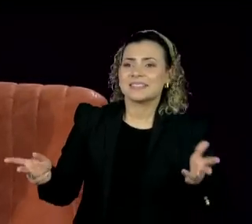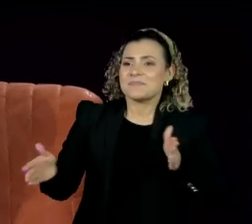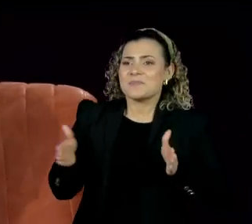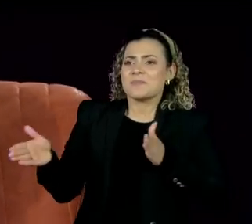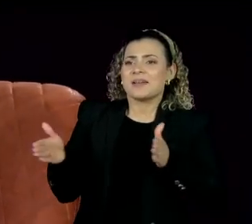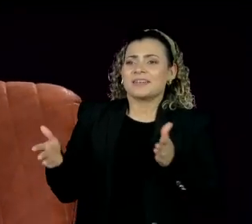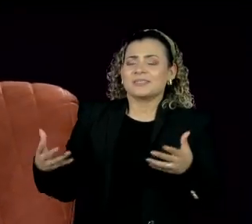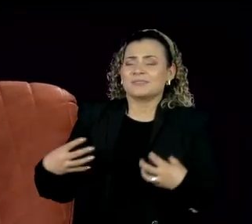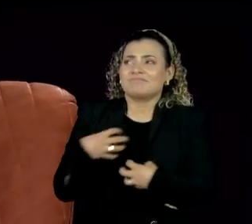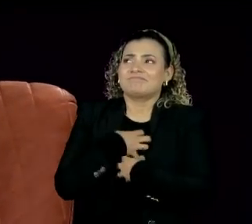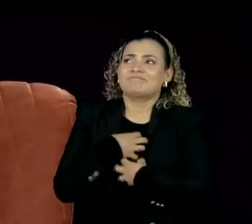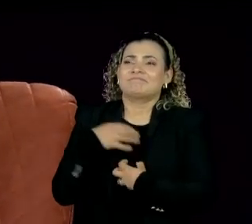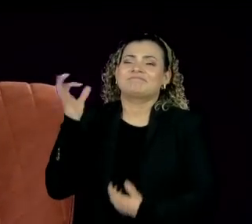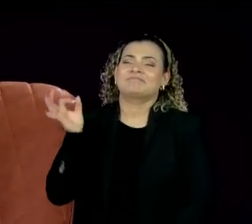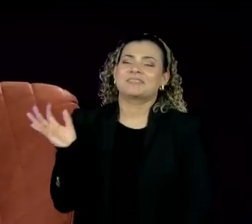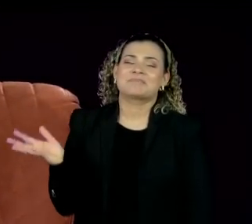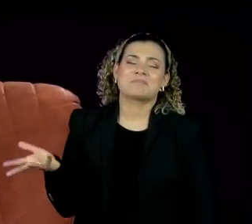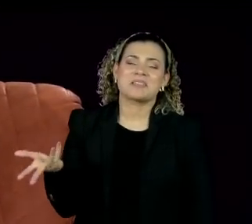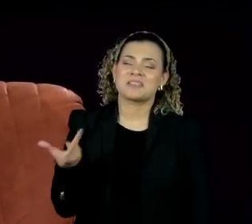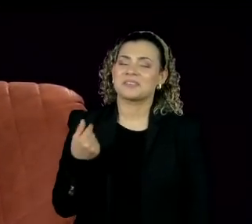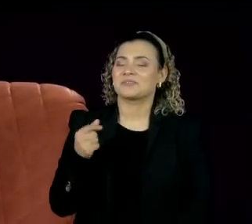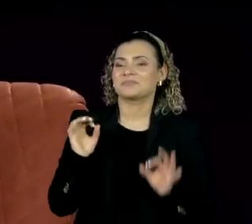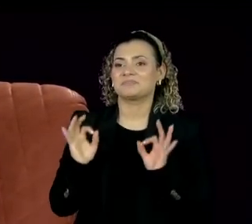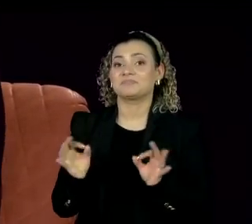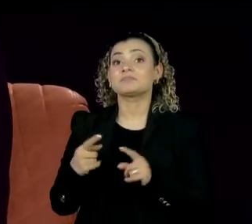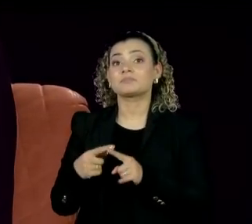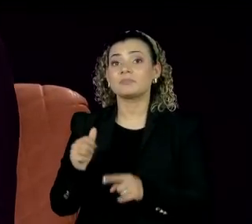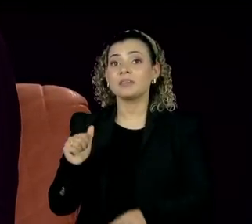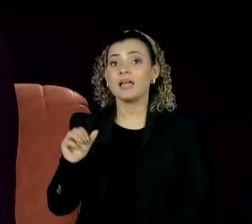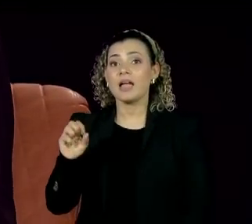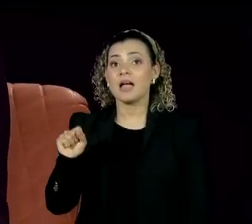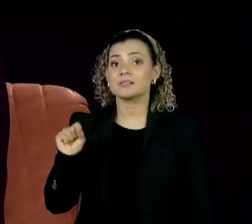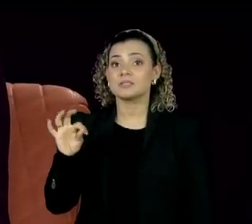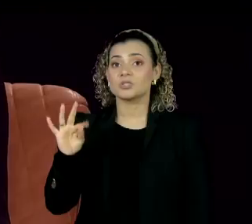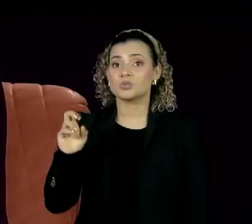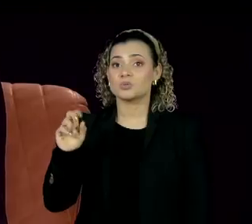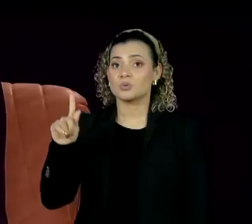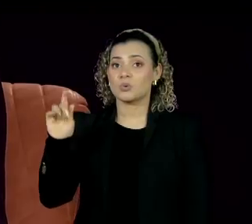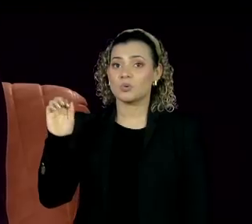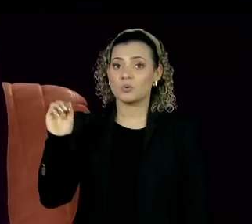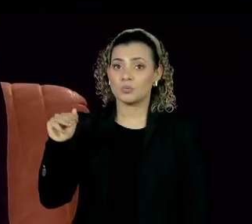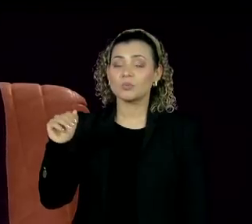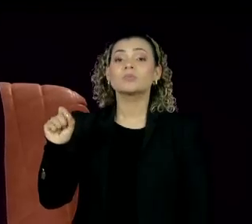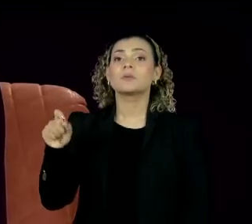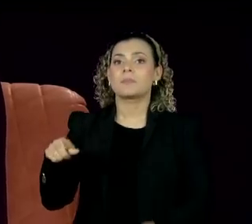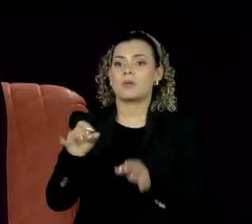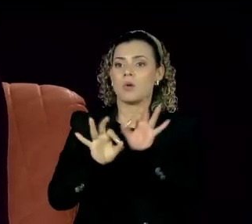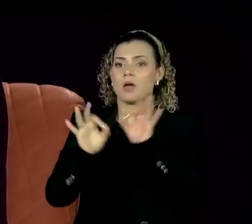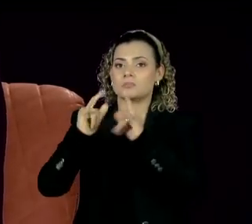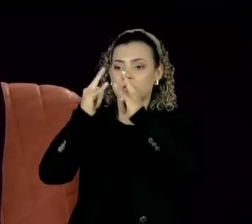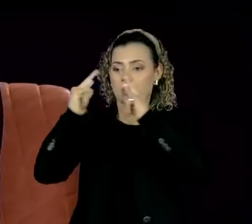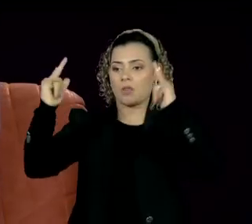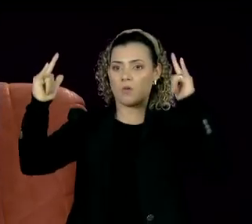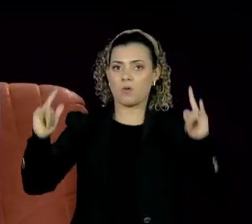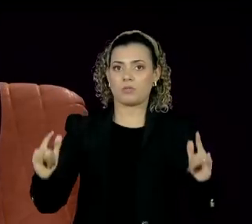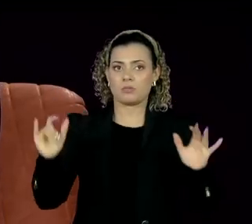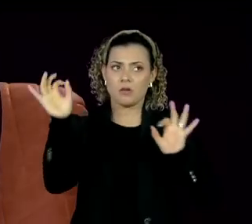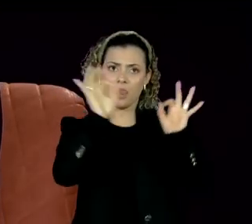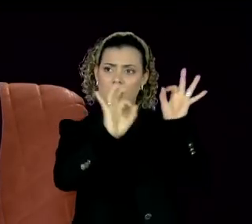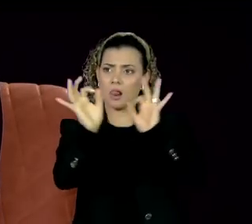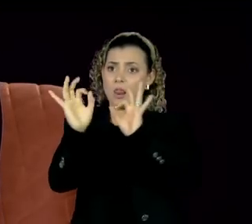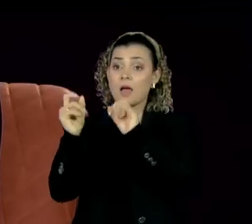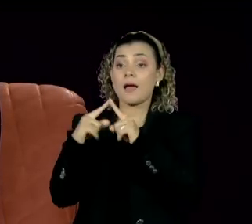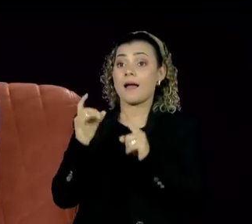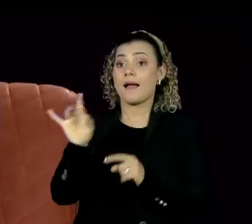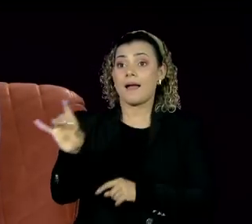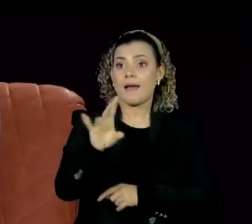Foi um negócio realmente incrível, porque o Asdrubal montou, né, a lona e cada